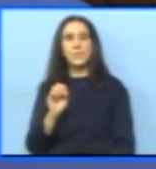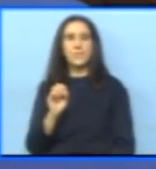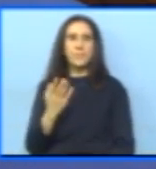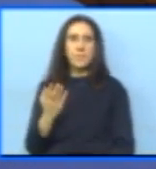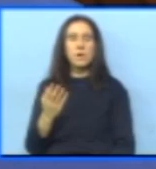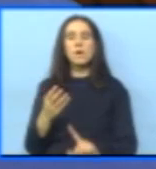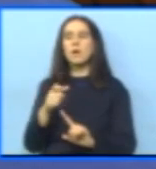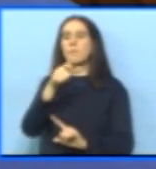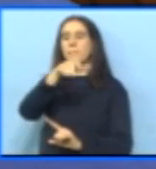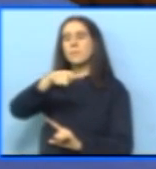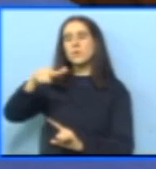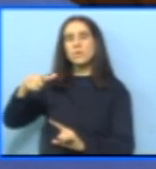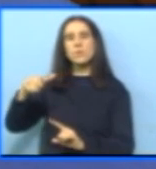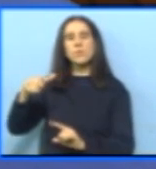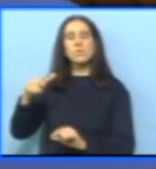pessoas